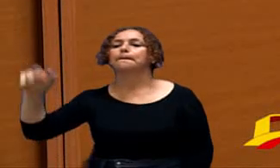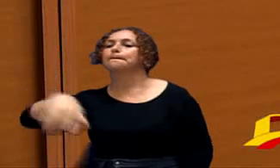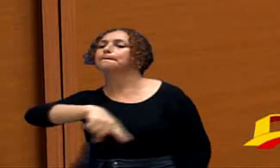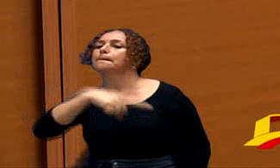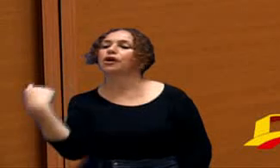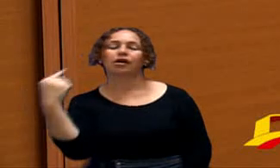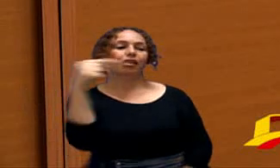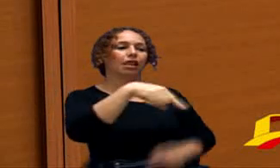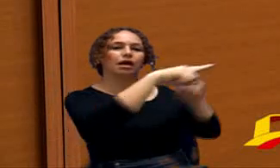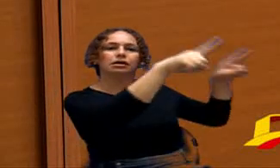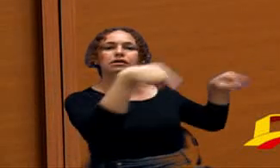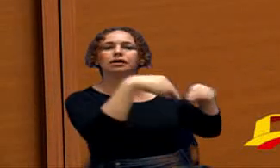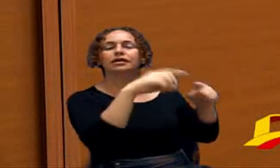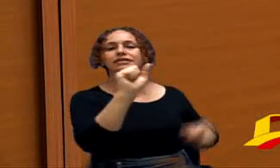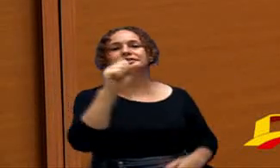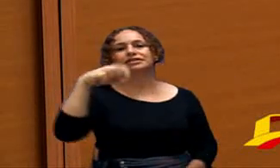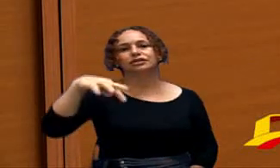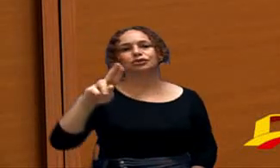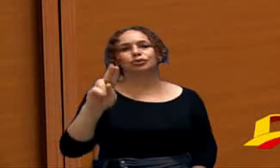Obrigado, Cátia.